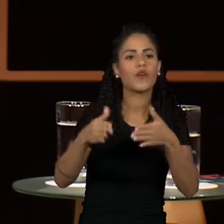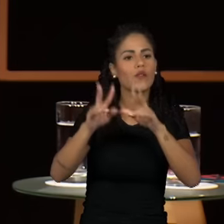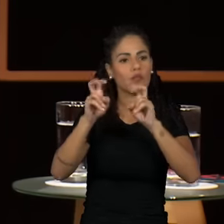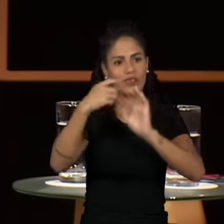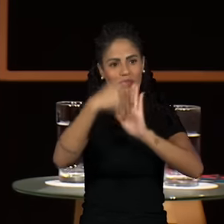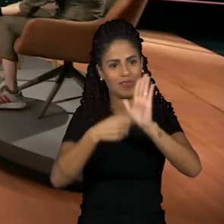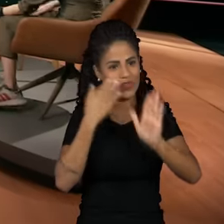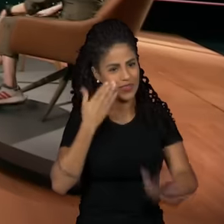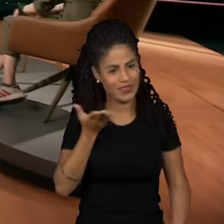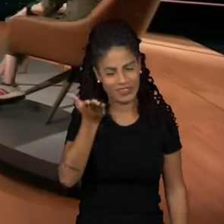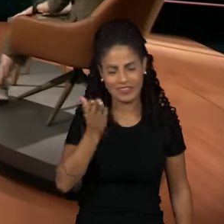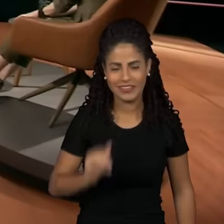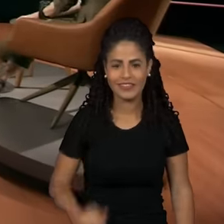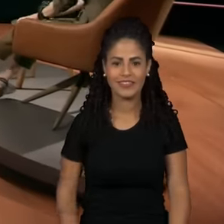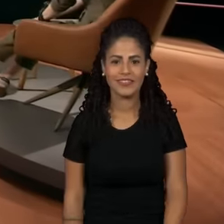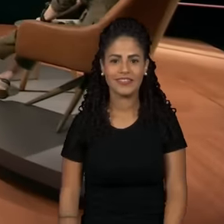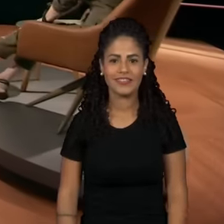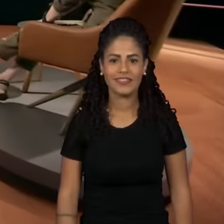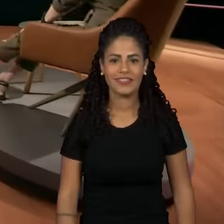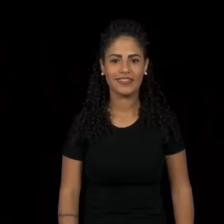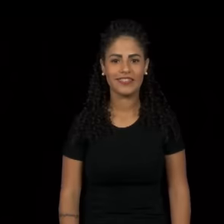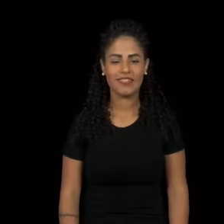texto.